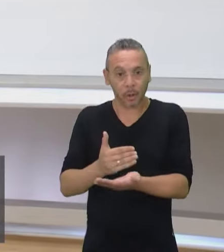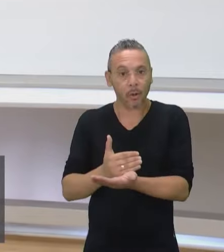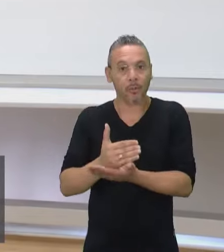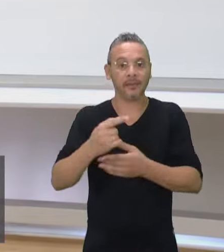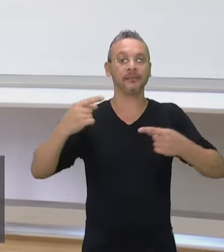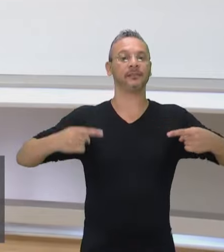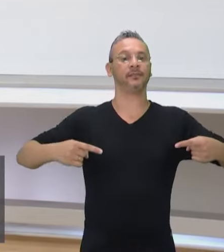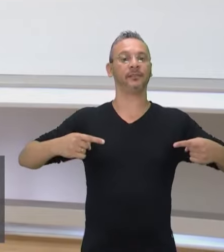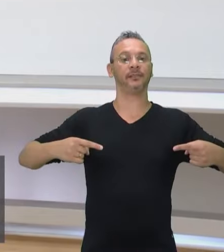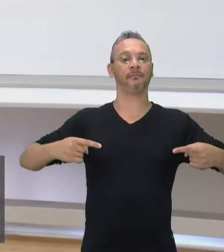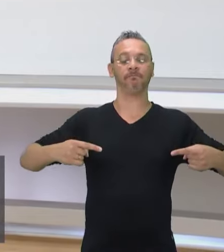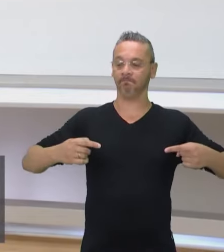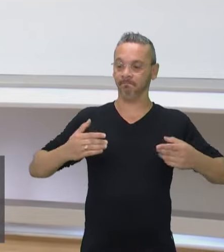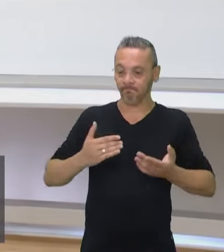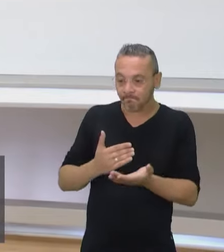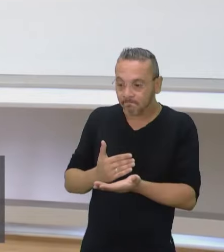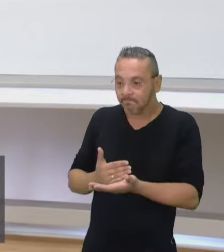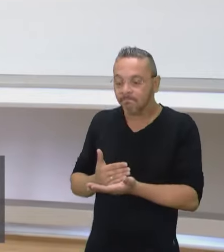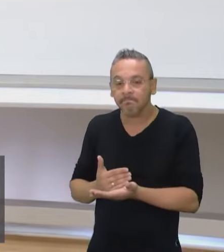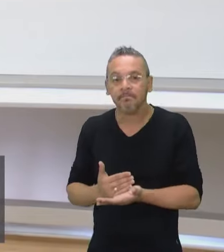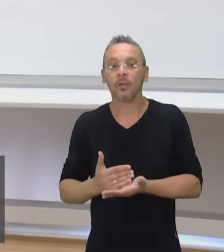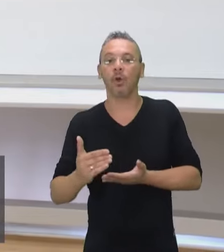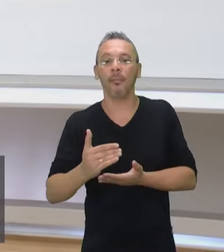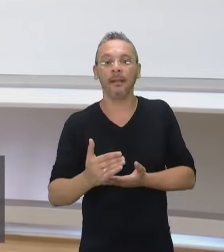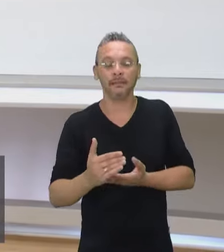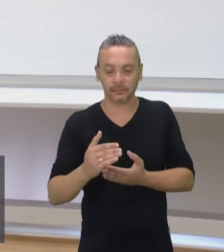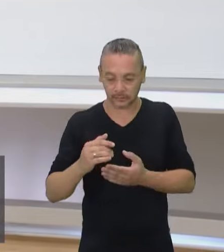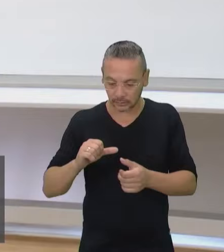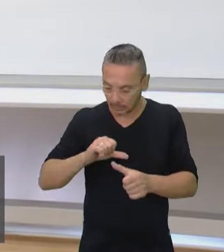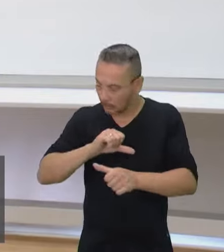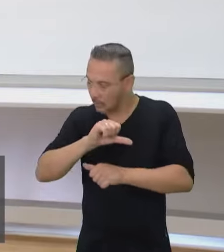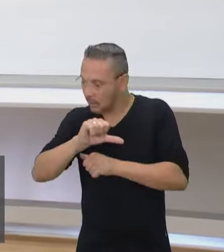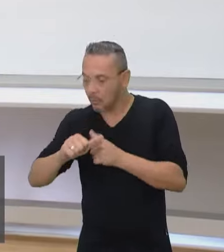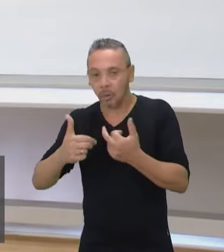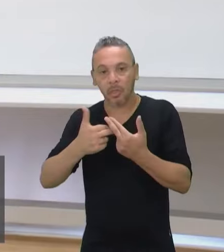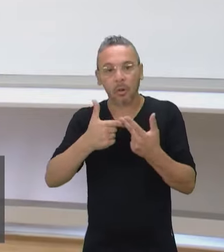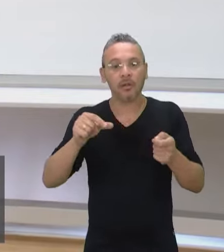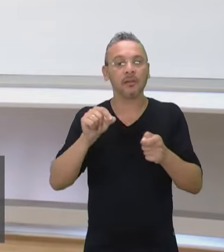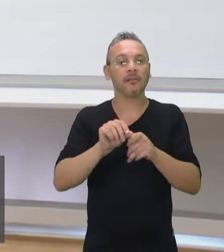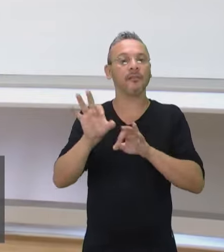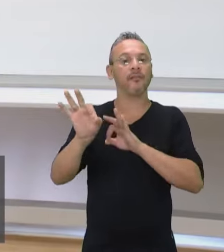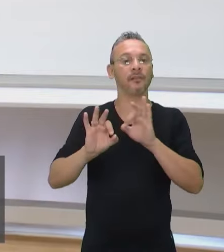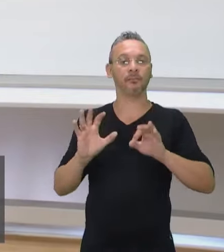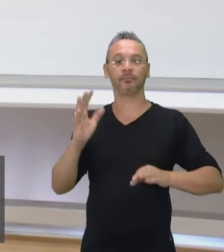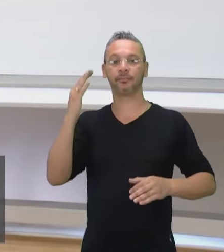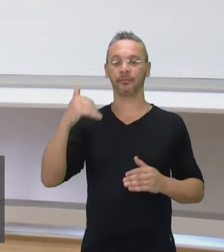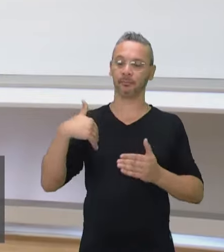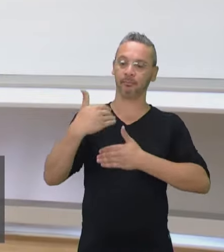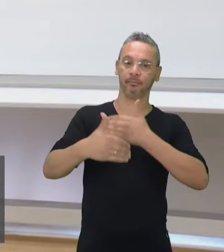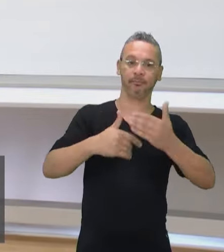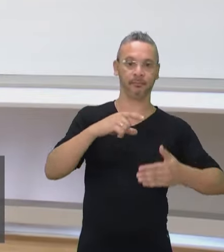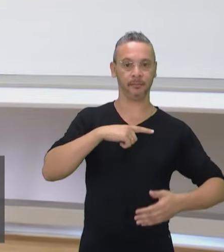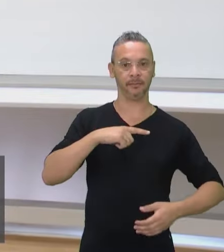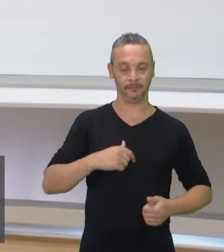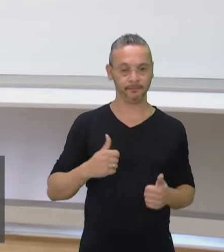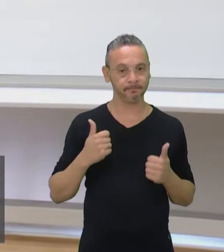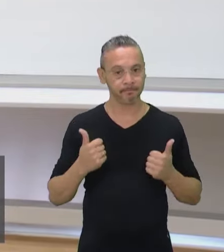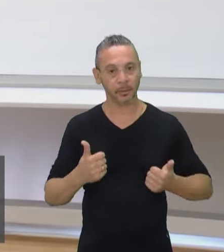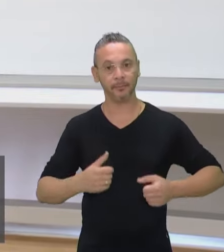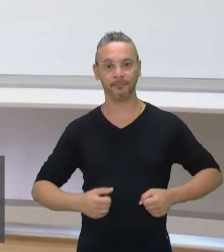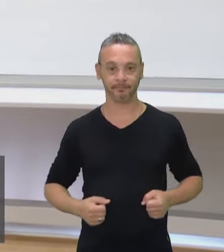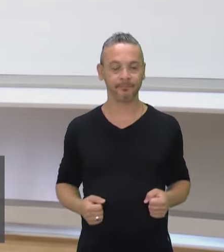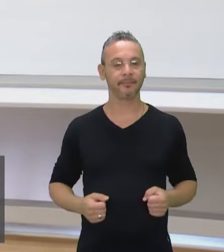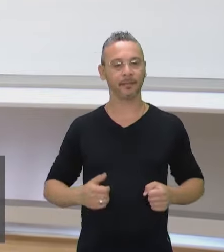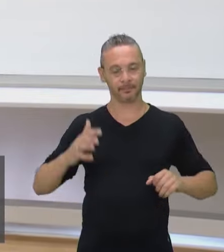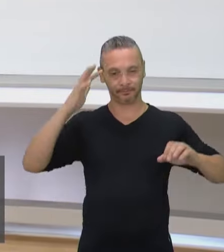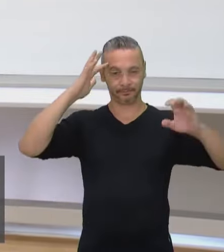né? Então, da hora do start, a hora que a gente começa a fazer algo e daí que existe um efeito dominó, por assim dizer. Tá bom, pessoal? É